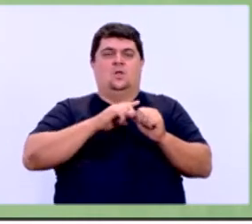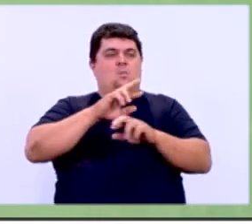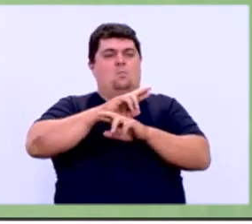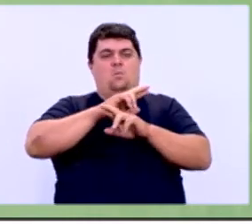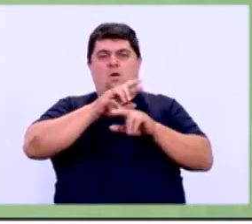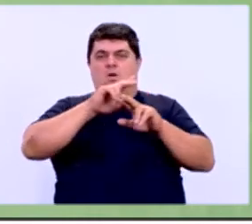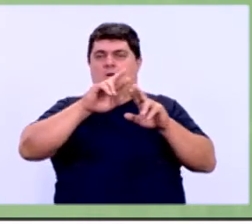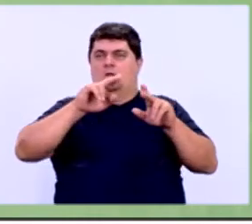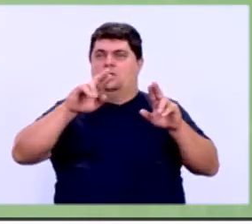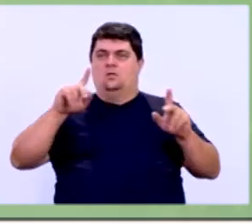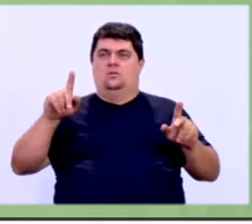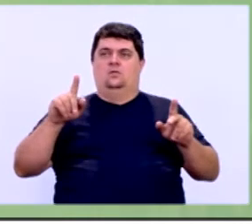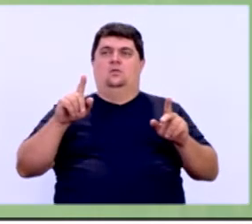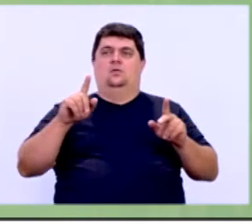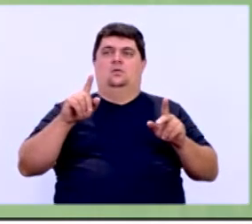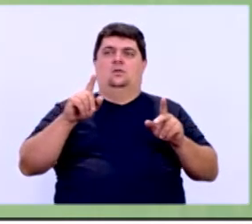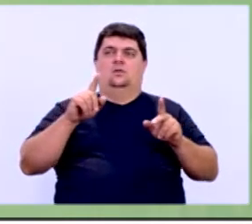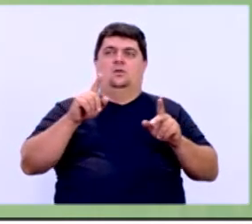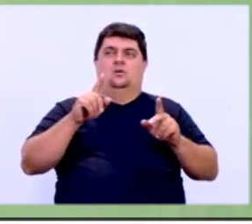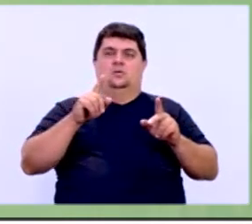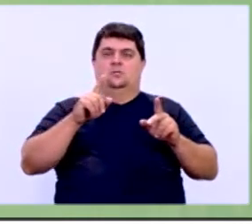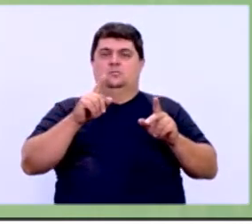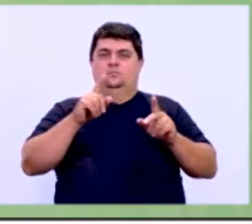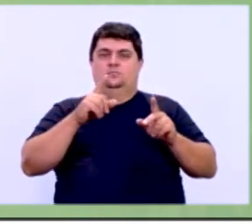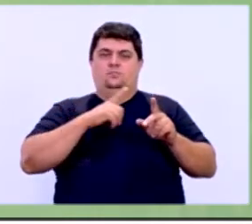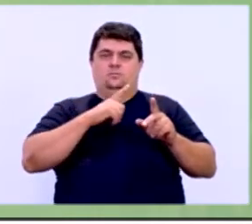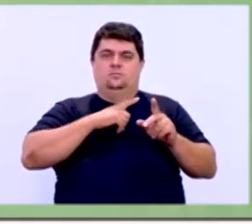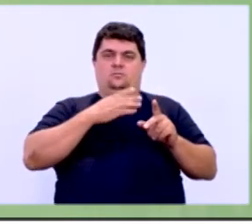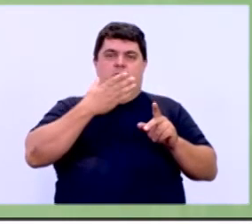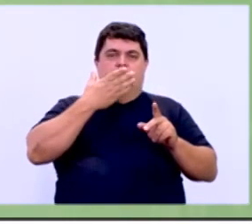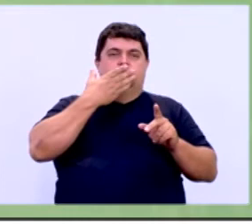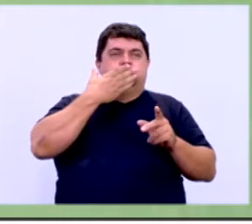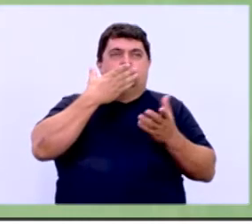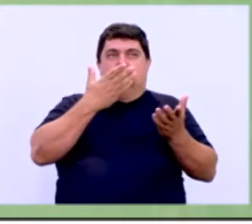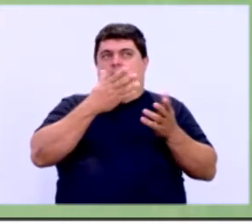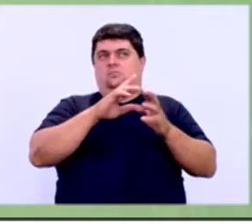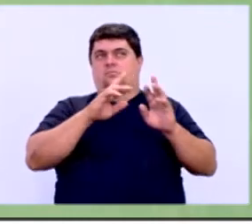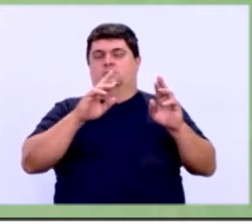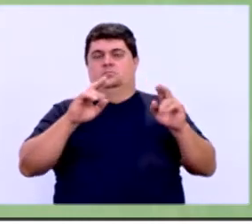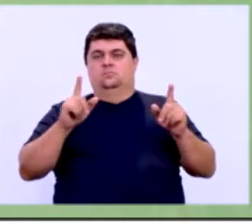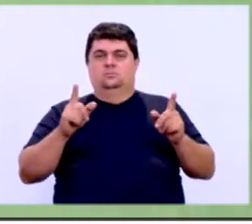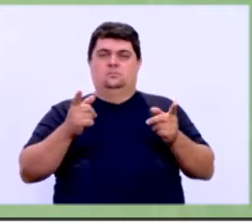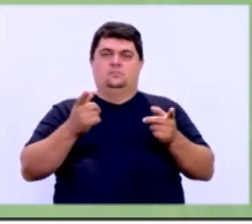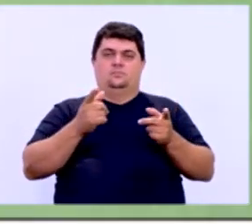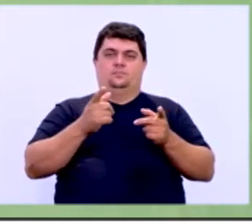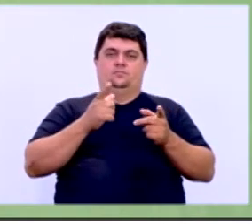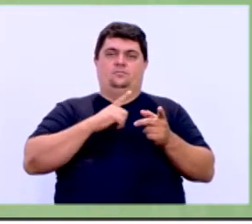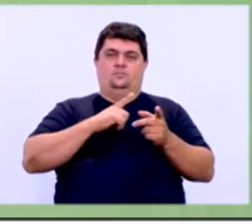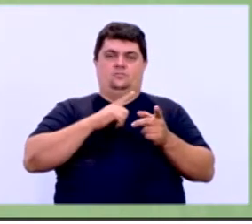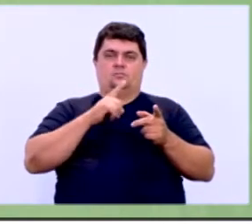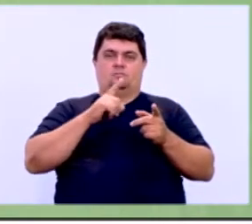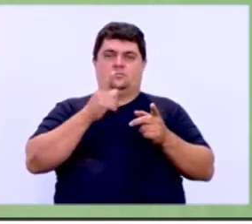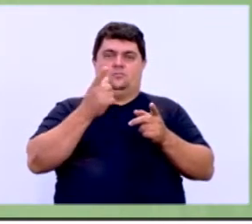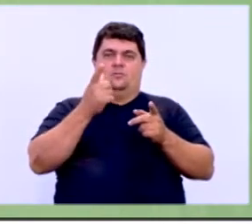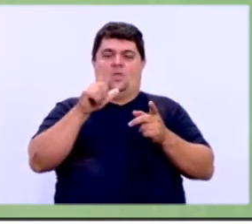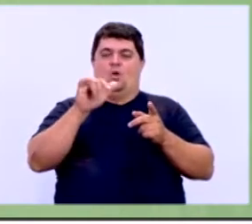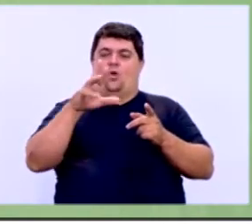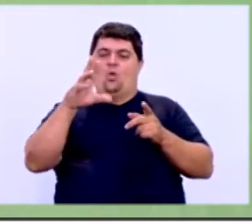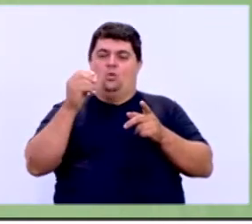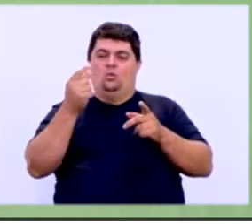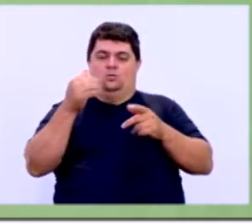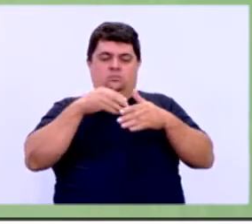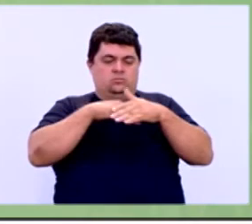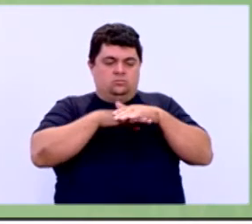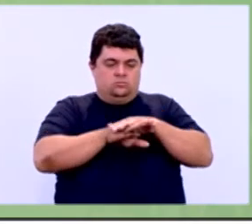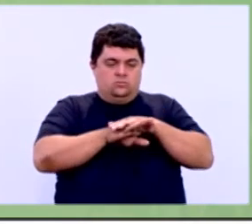diversas atividades, né, diversas formas. Nós podemos ter aqui a retenção de lucro, né? Nós falamos aí